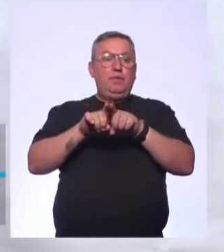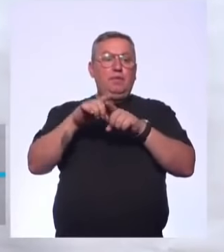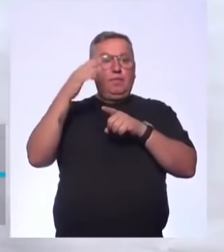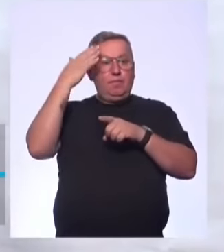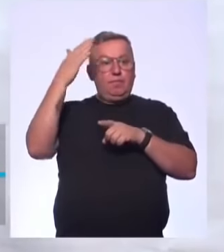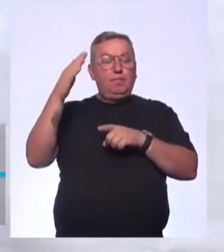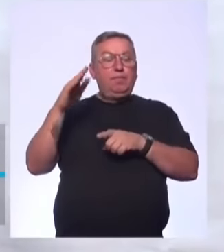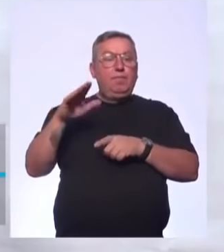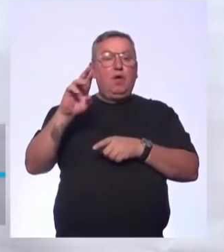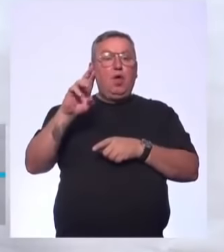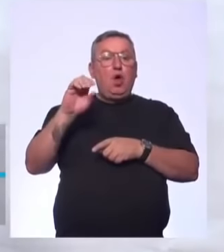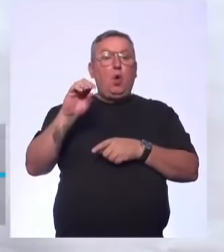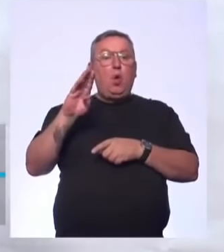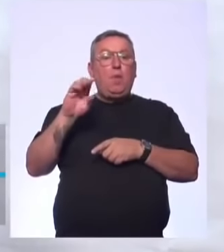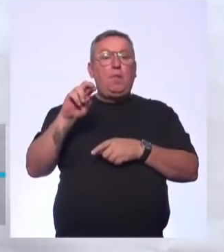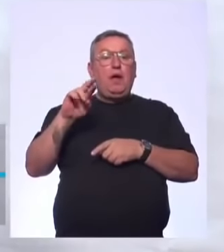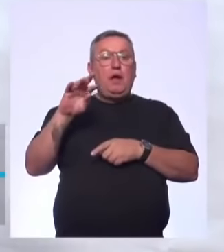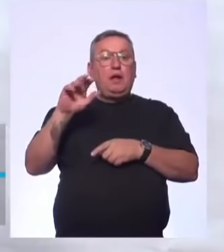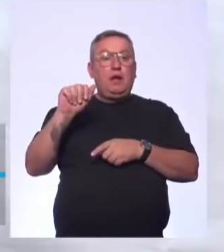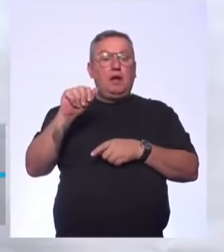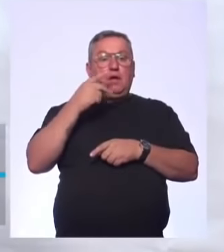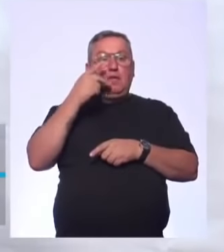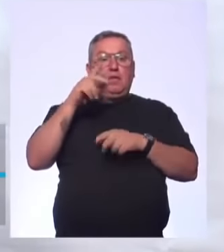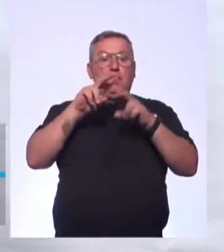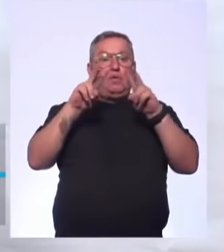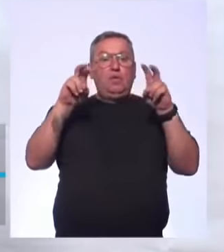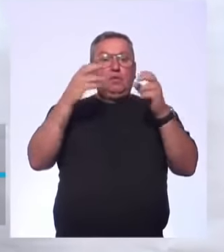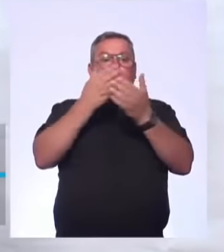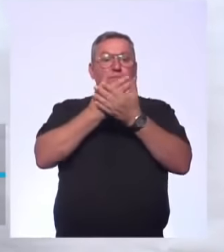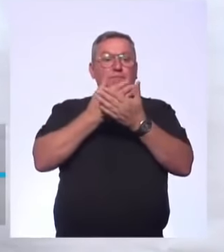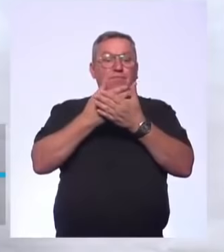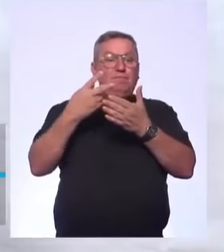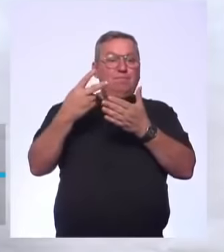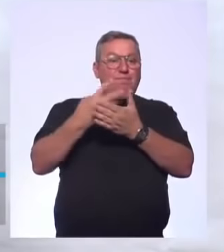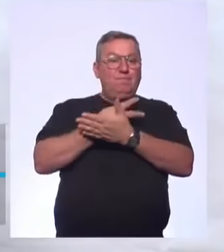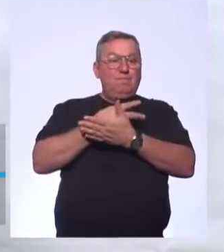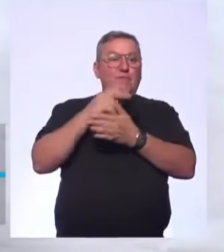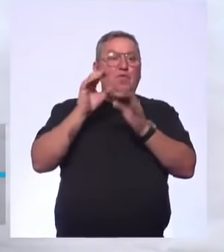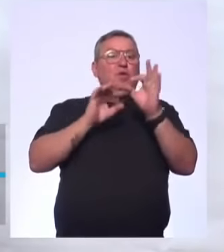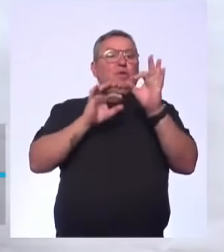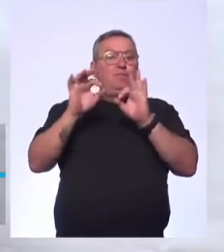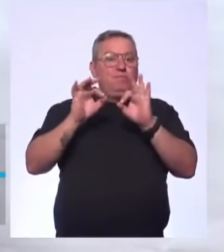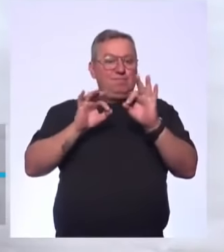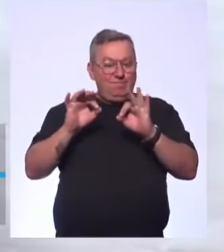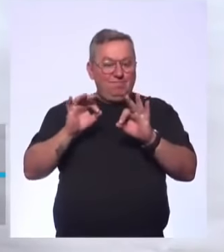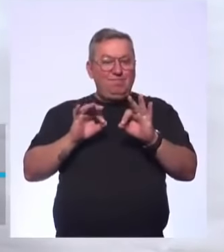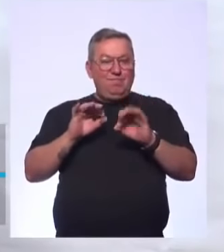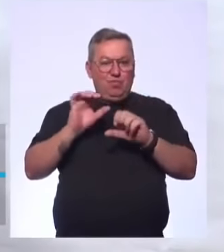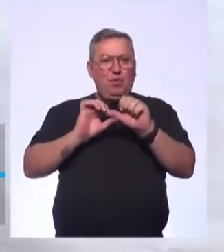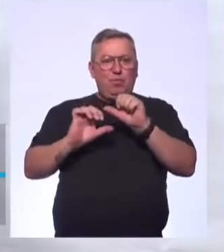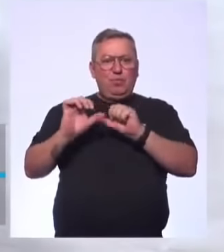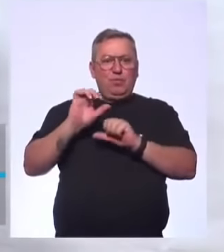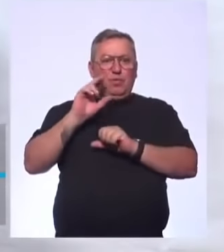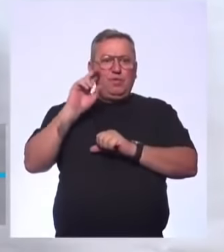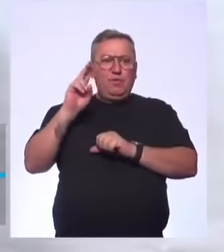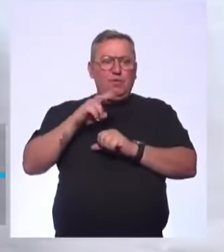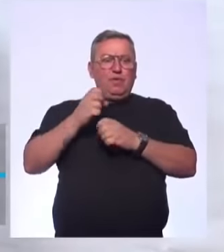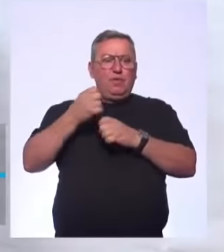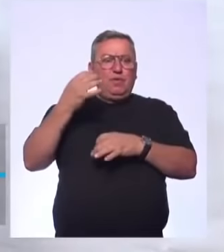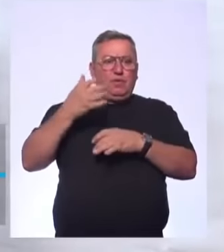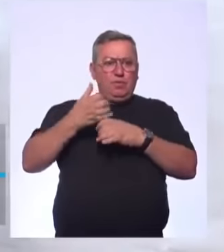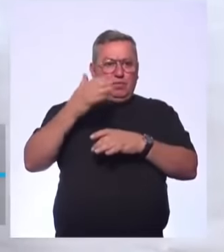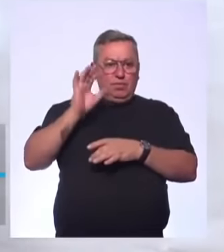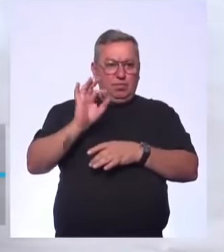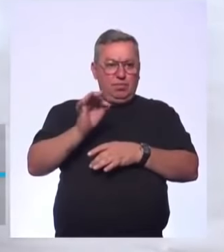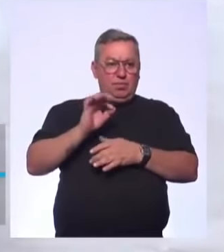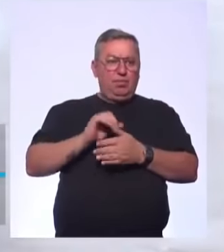Agradecer também à professora Roberta, que avisou que o título da aula passada estava errada no GC. Eu já pedi para corrigir, tá? Depois eu vou olhar no chat e verificar se foi